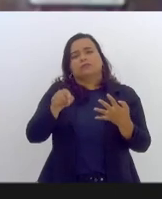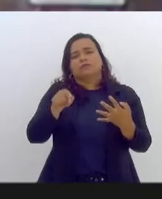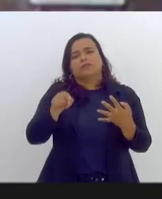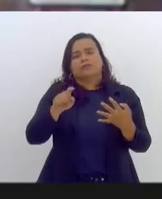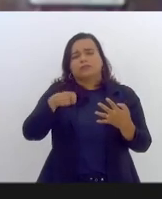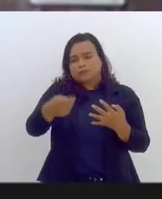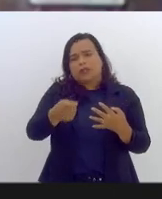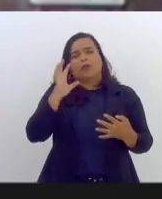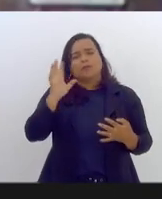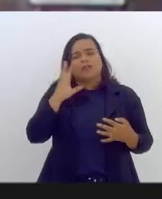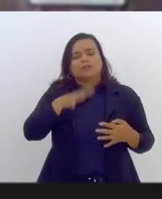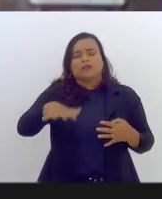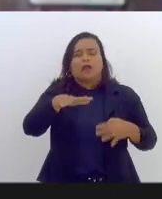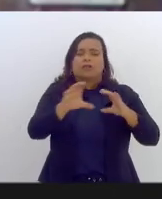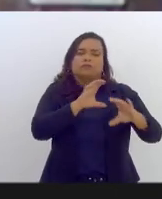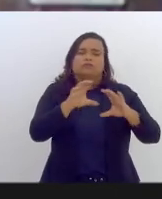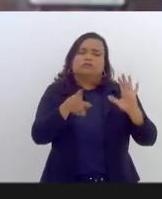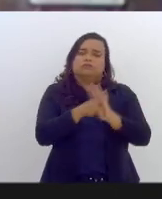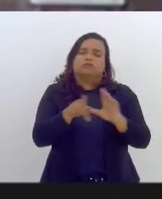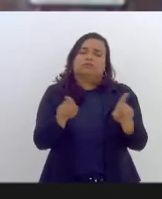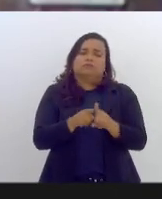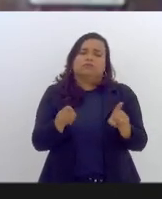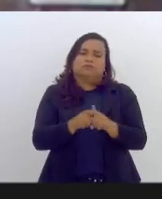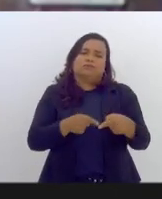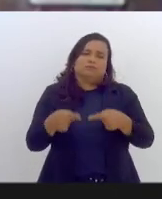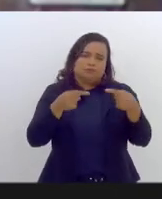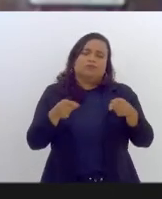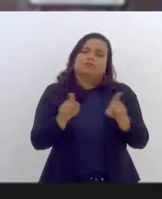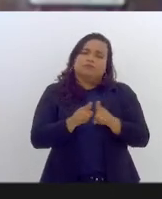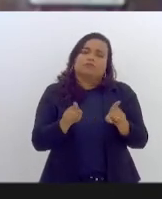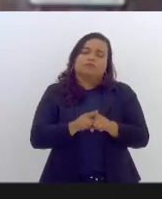da comunicação e da política.